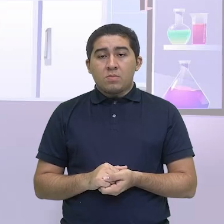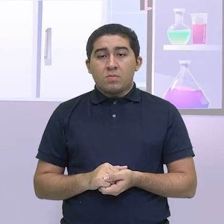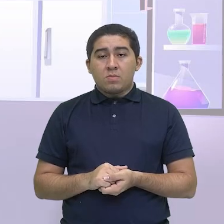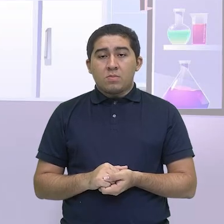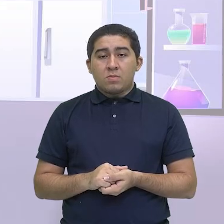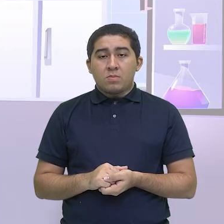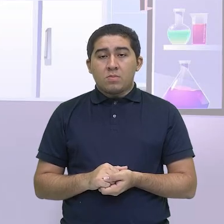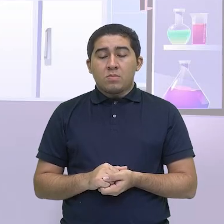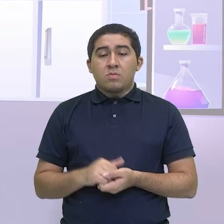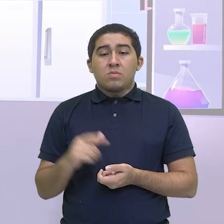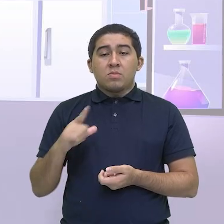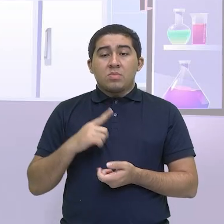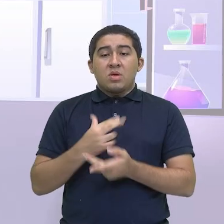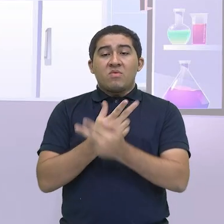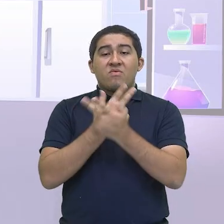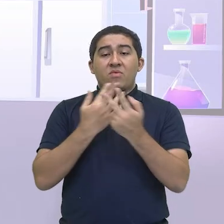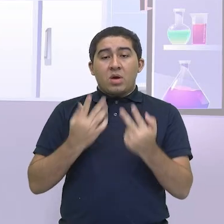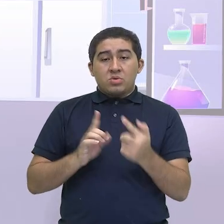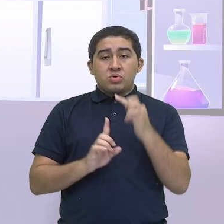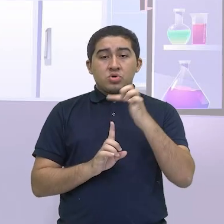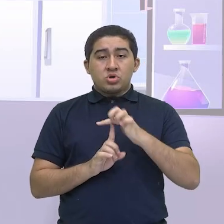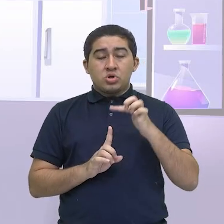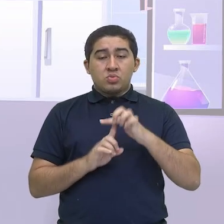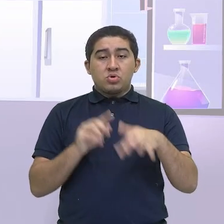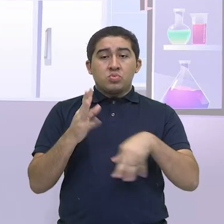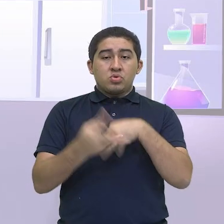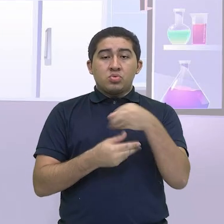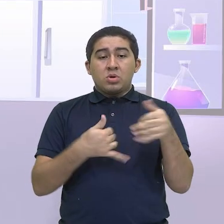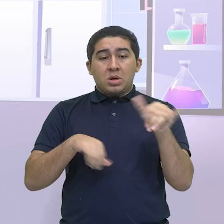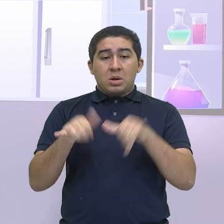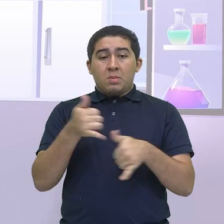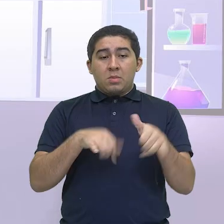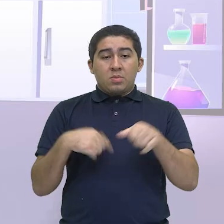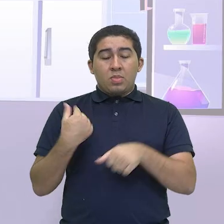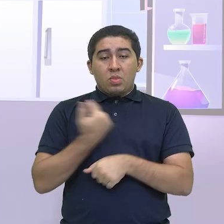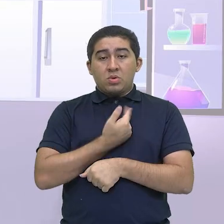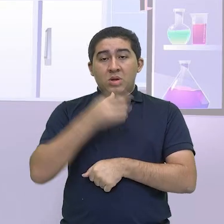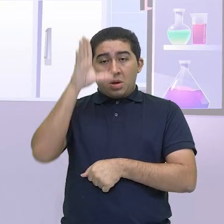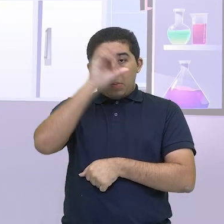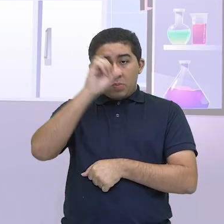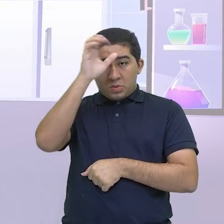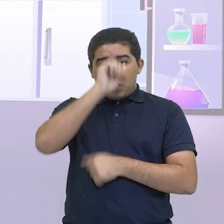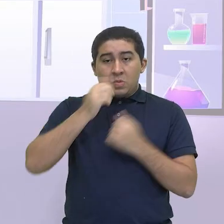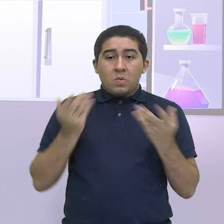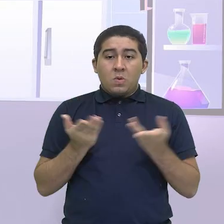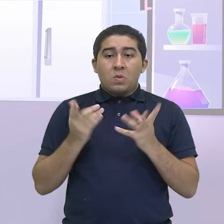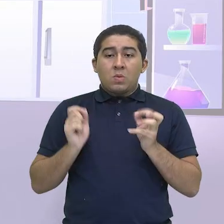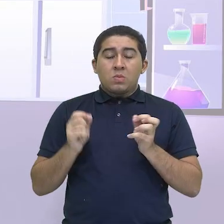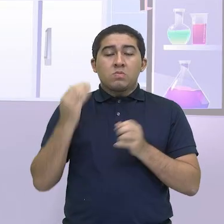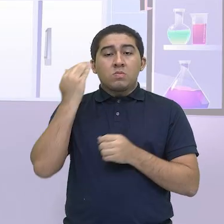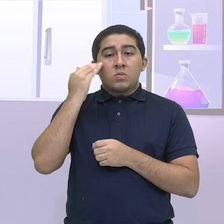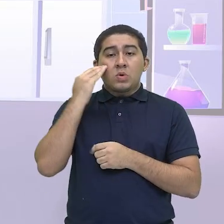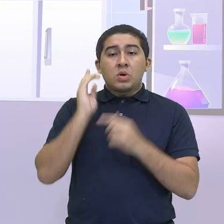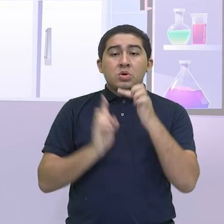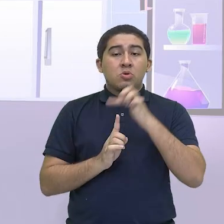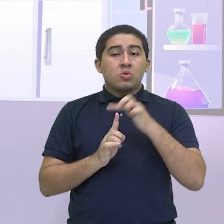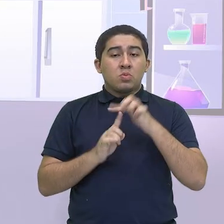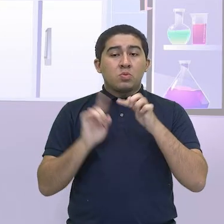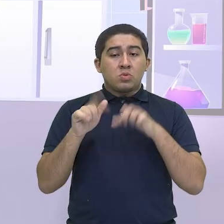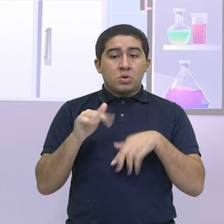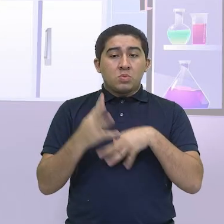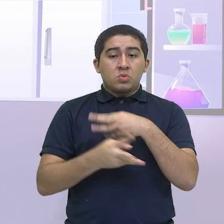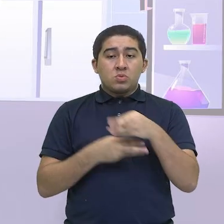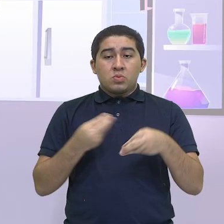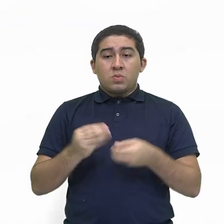gente, vários tipos de reações químicas e a gente vai aprender agora a classificar esses tipos de